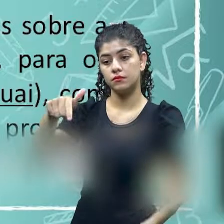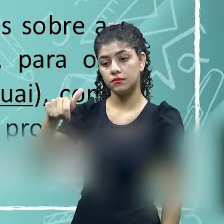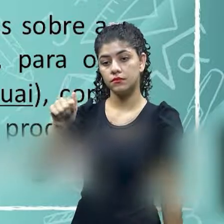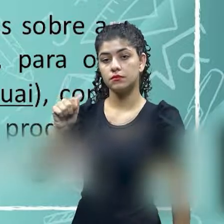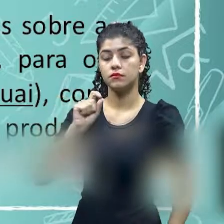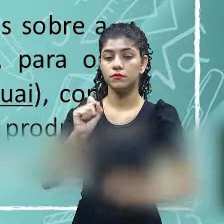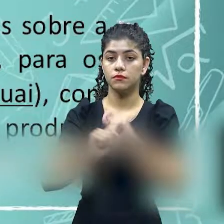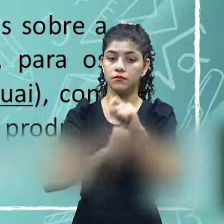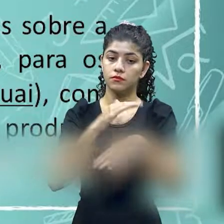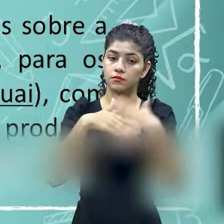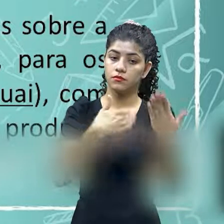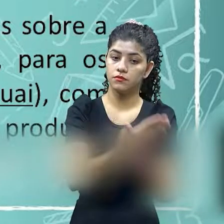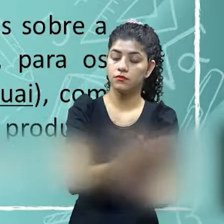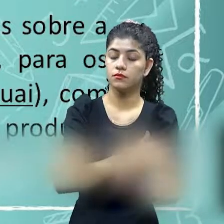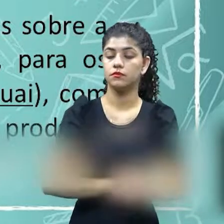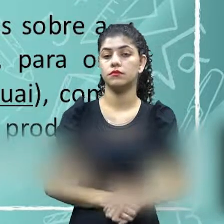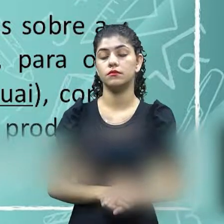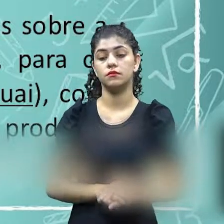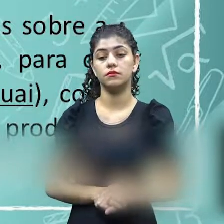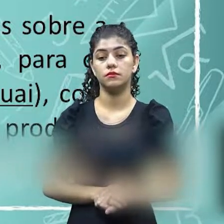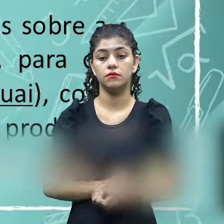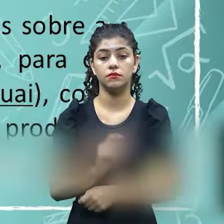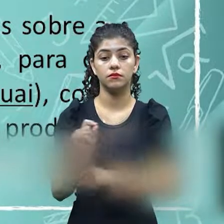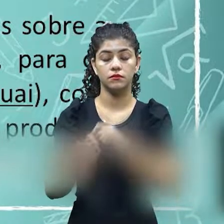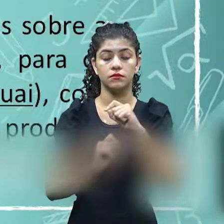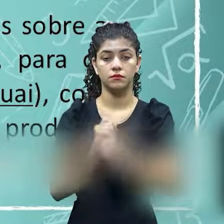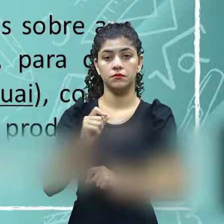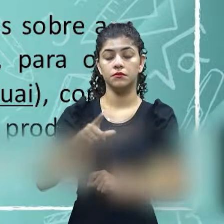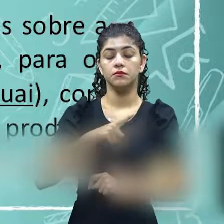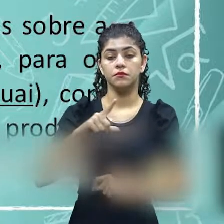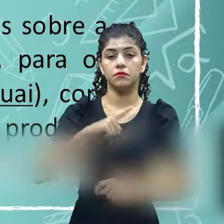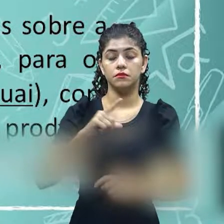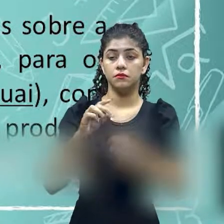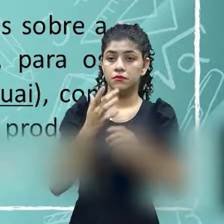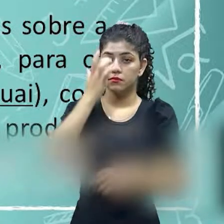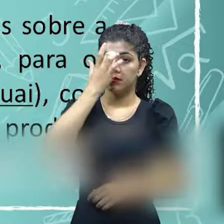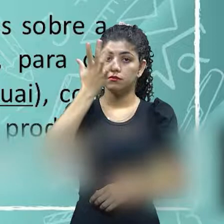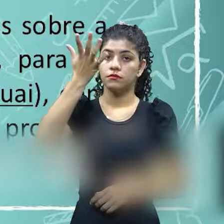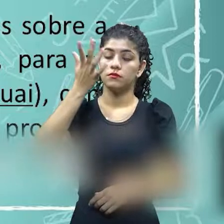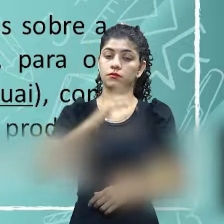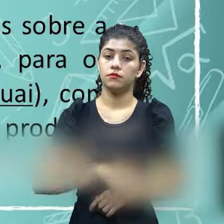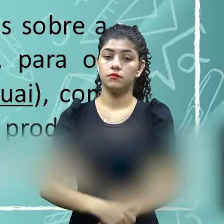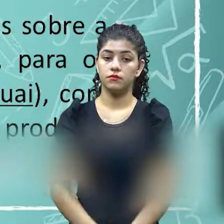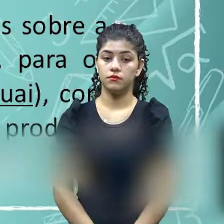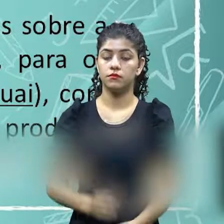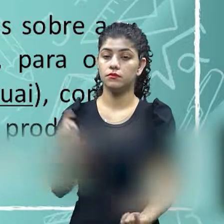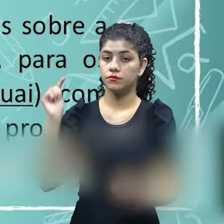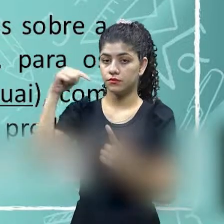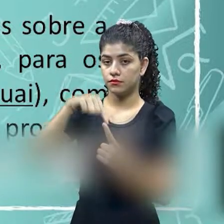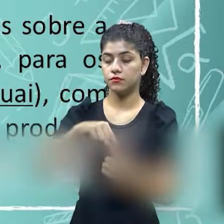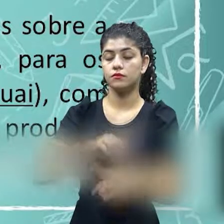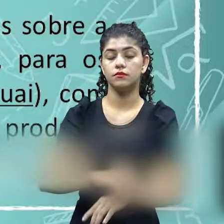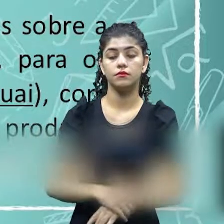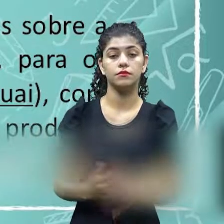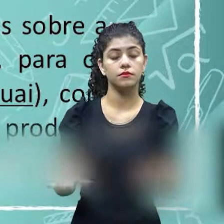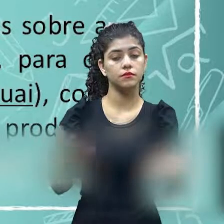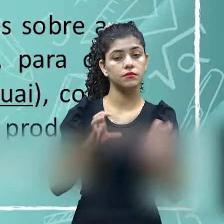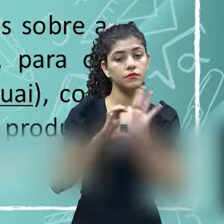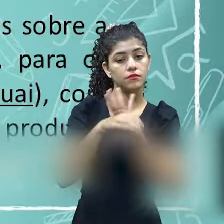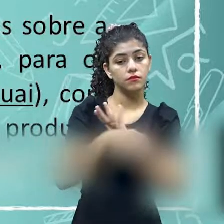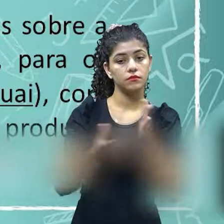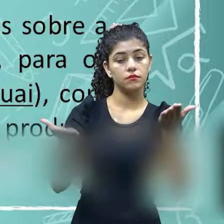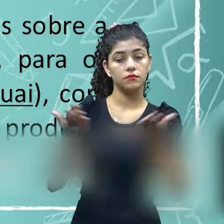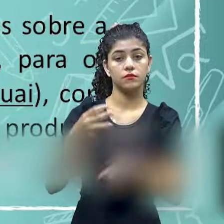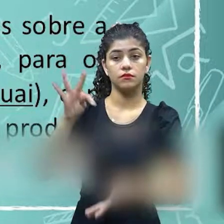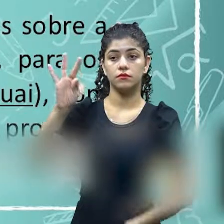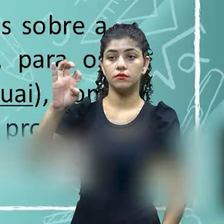tarifa referente aos processos de exportação e importação que vem a facilitar essas atividades. Então vamos ver aqui o conceito da